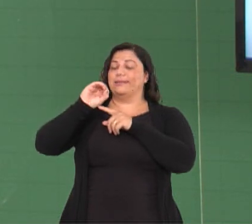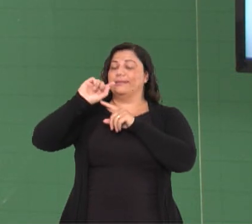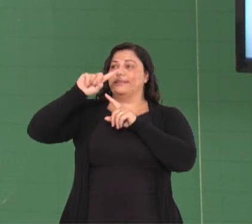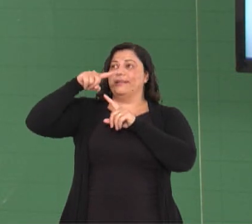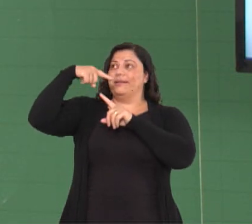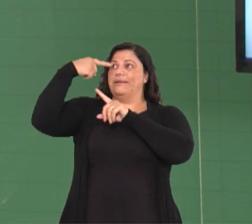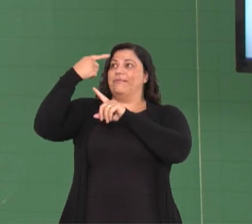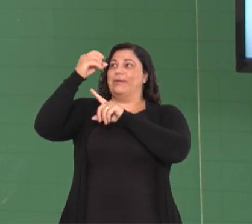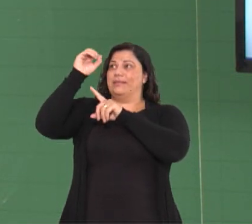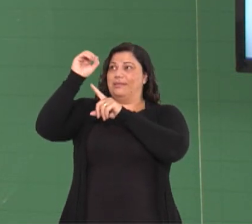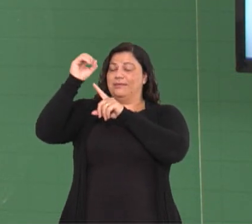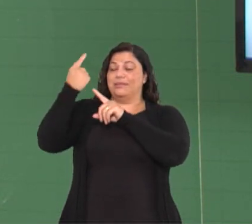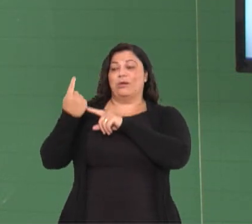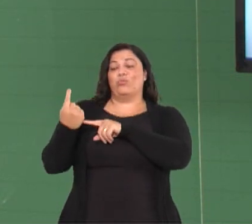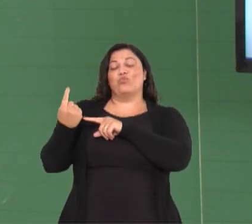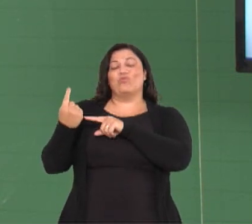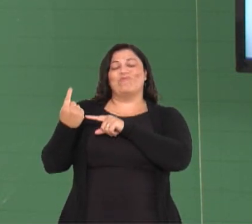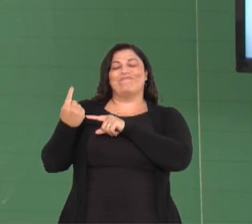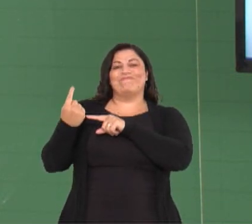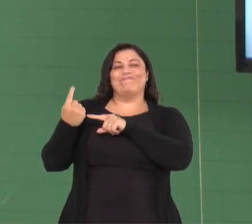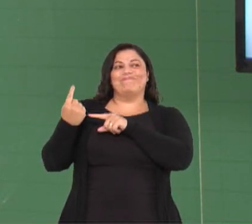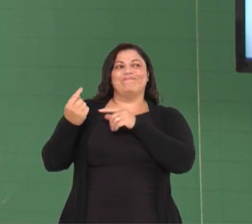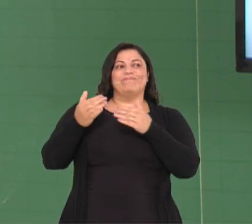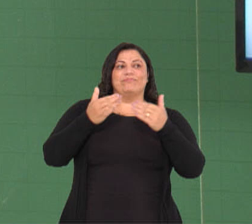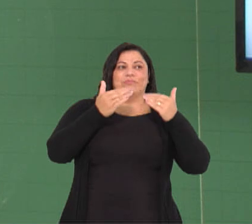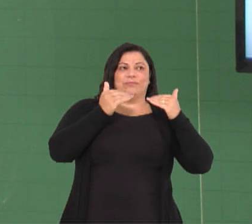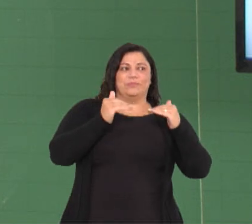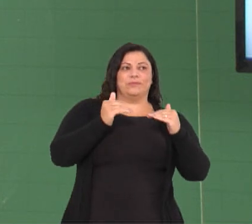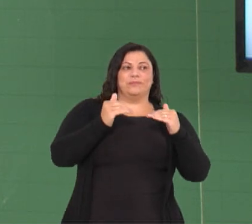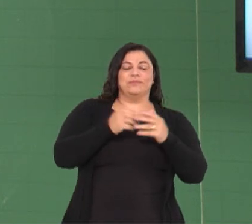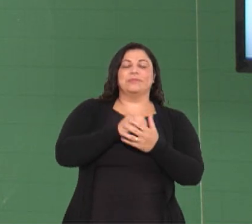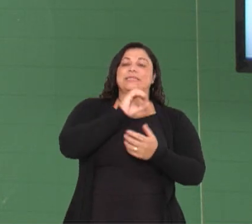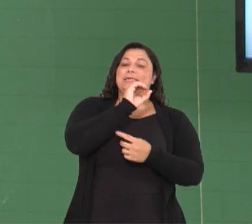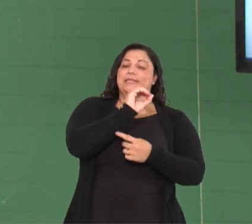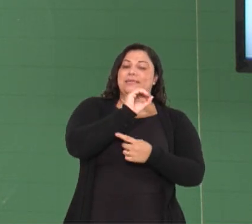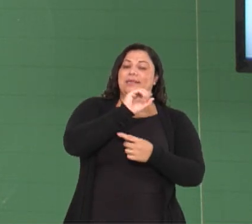caso, 0,144 vezes 1, resposta